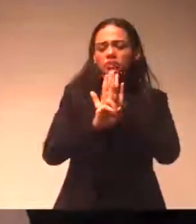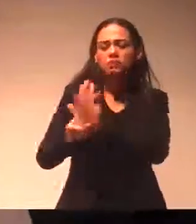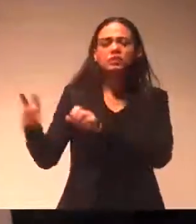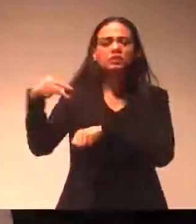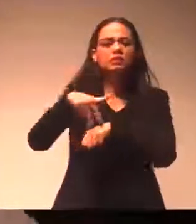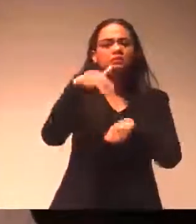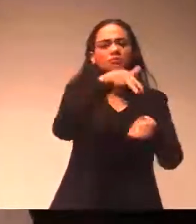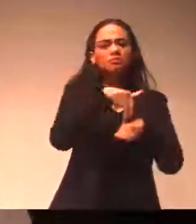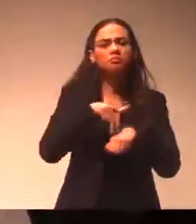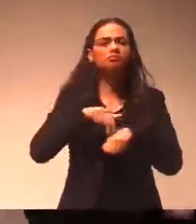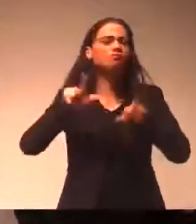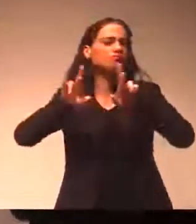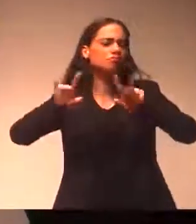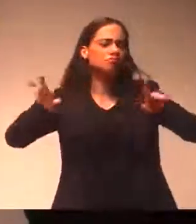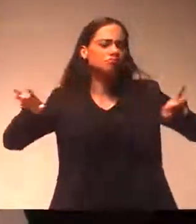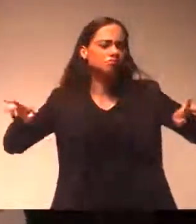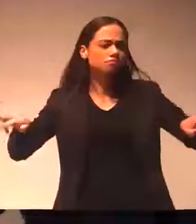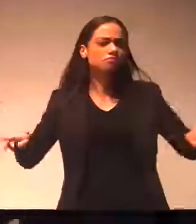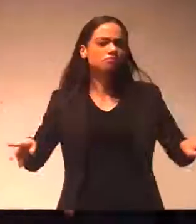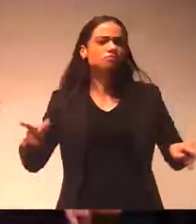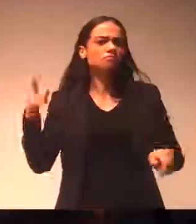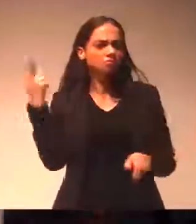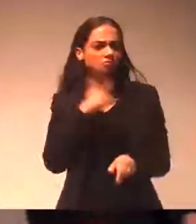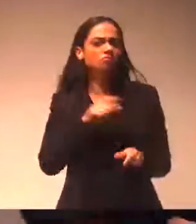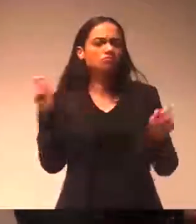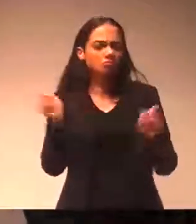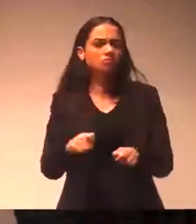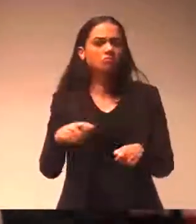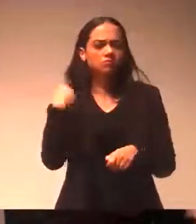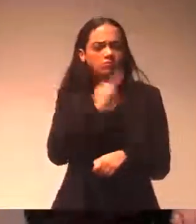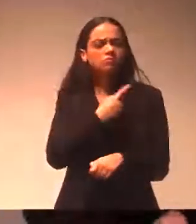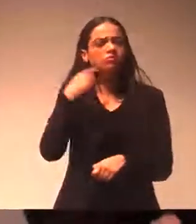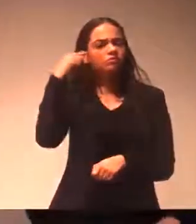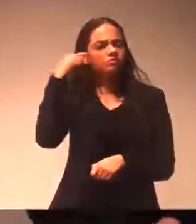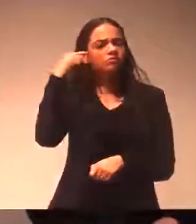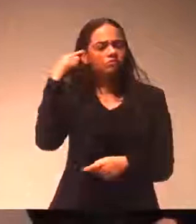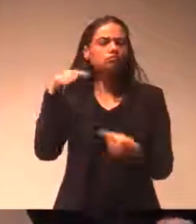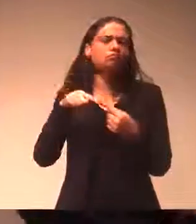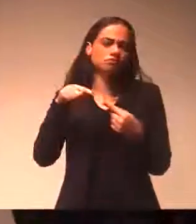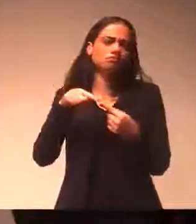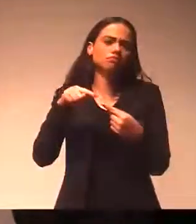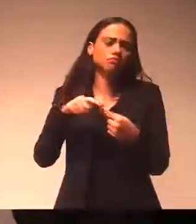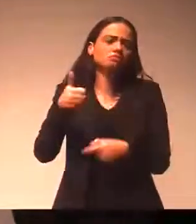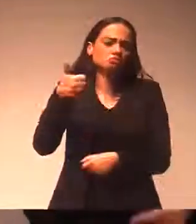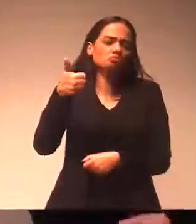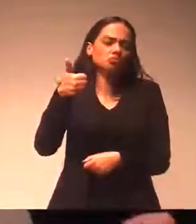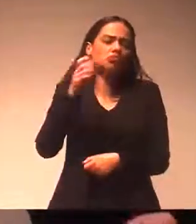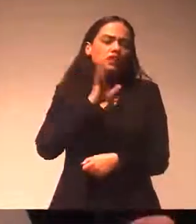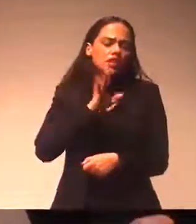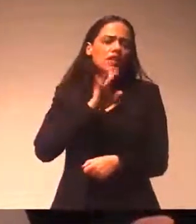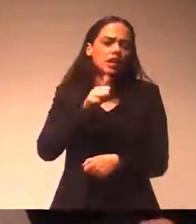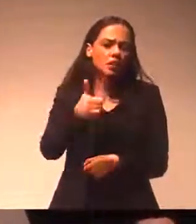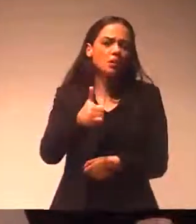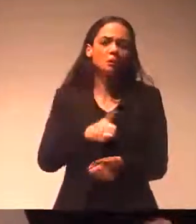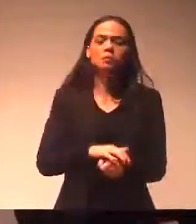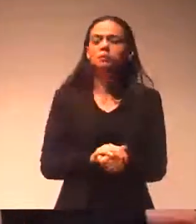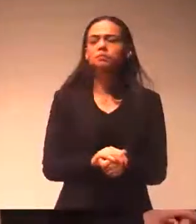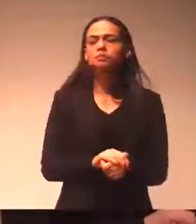várias possibilidades da gente ampliar essa representação, que eu acho que pode ser saudável, pode ser legal, e pode ser